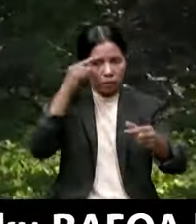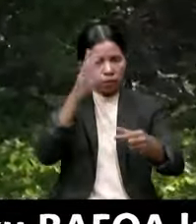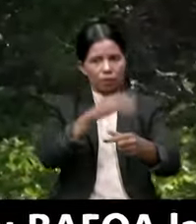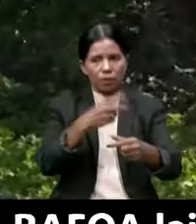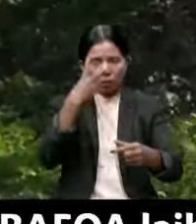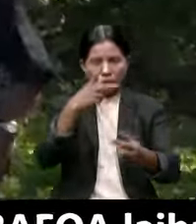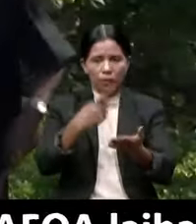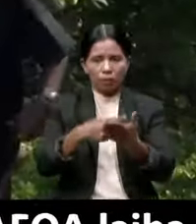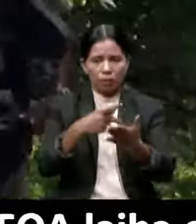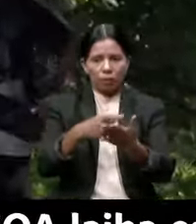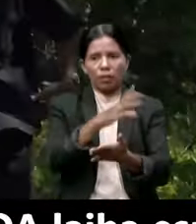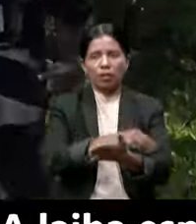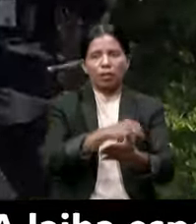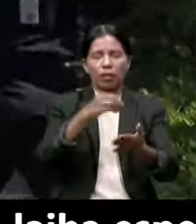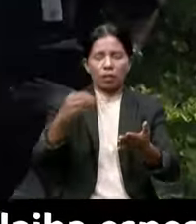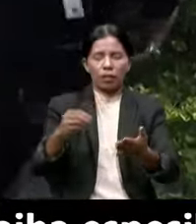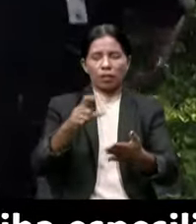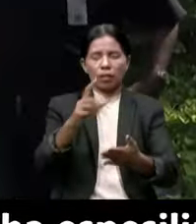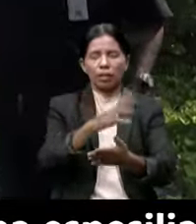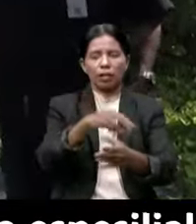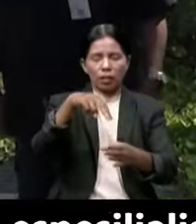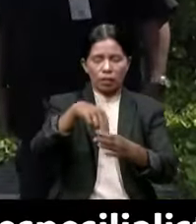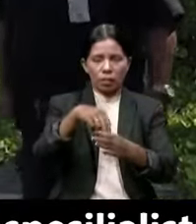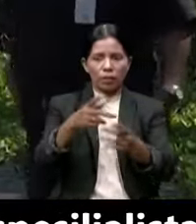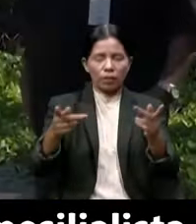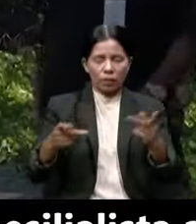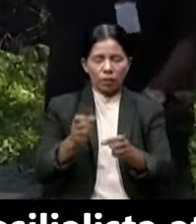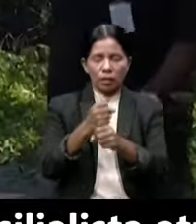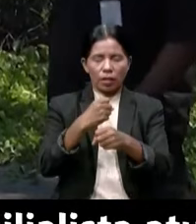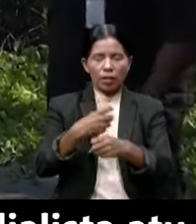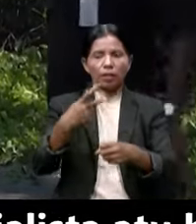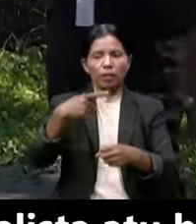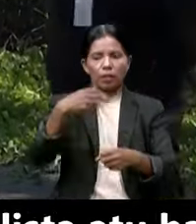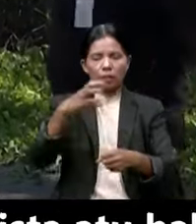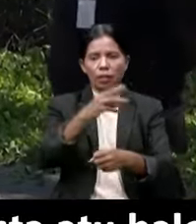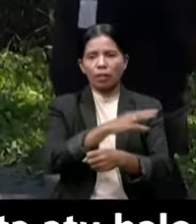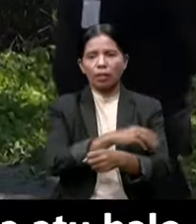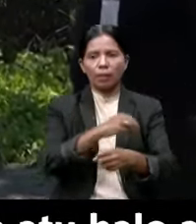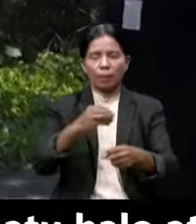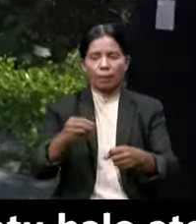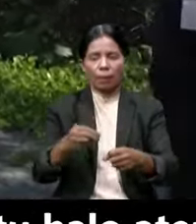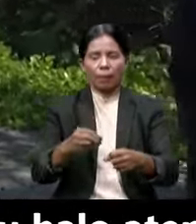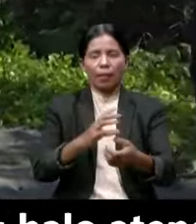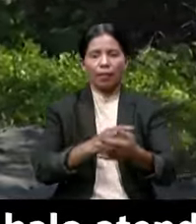hari projeto rai maran downstream, kahari refinaria petroquímica, no planta LNG nebe